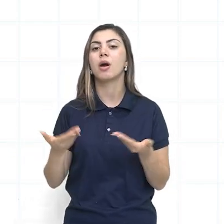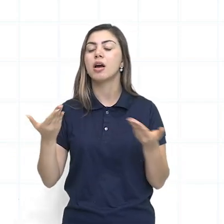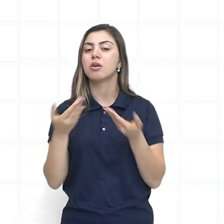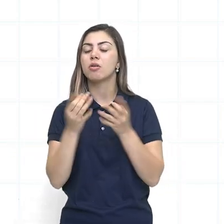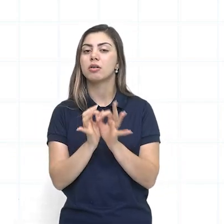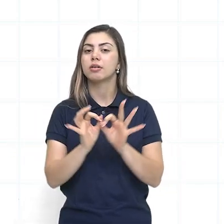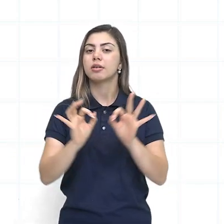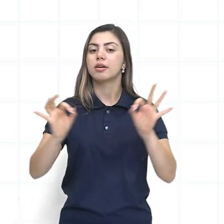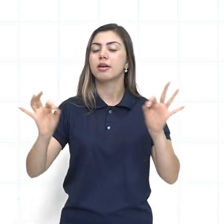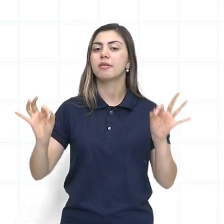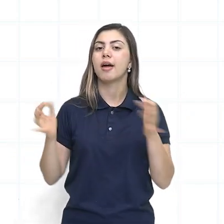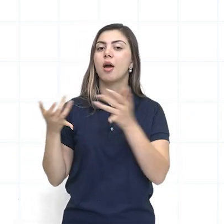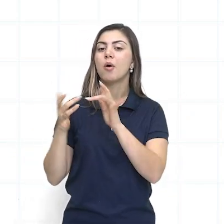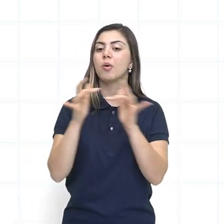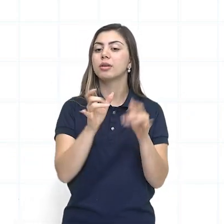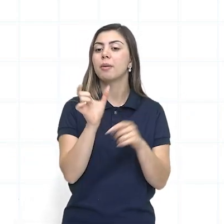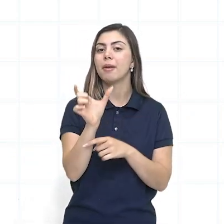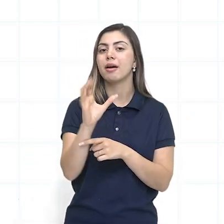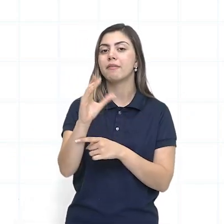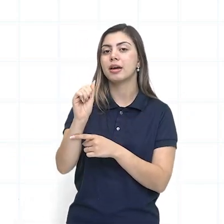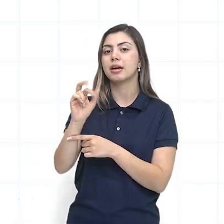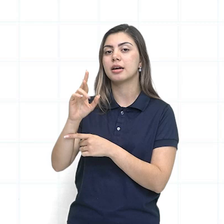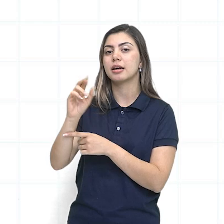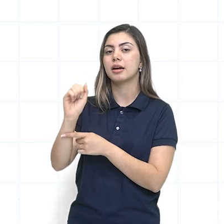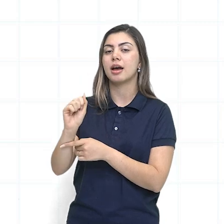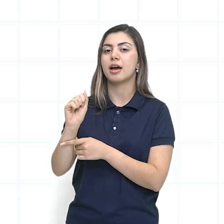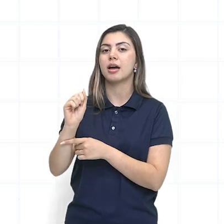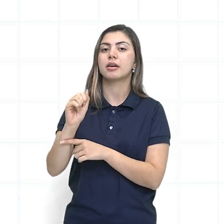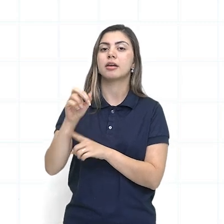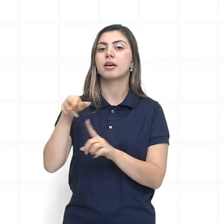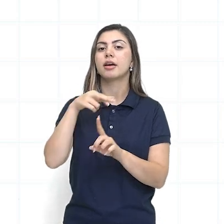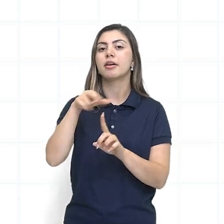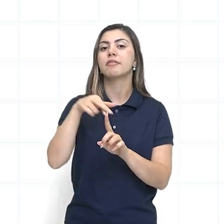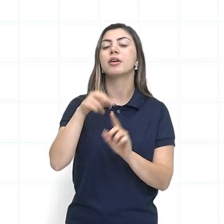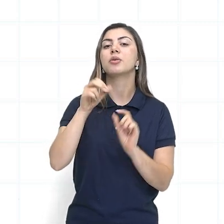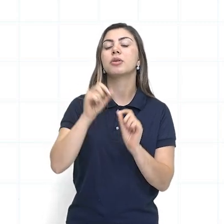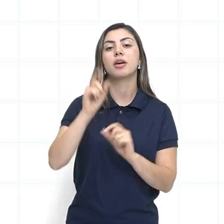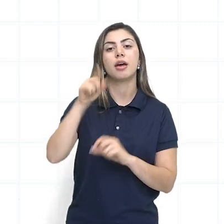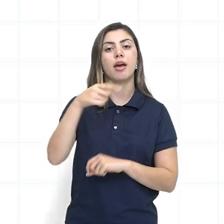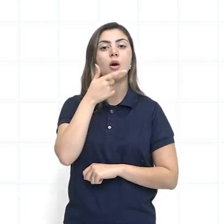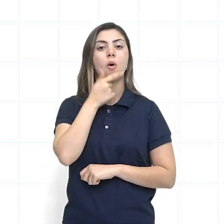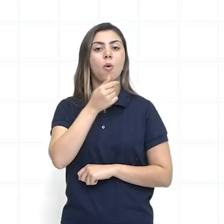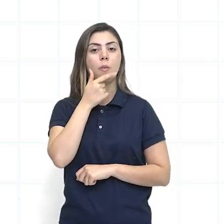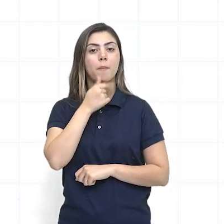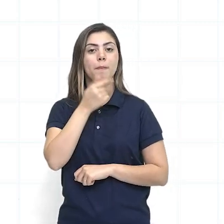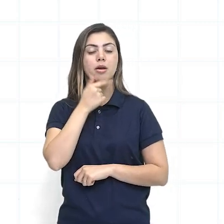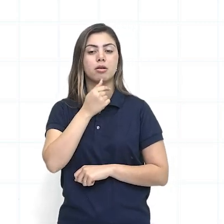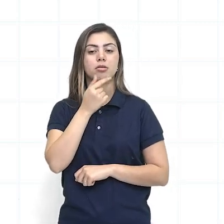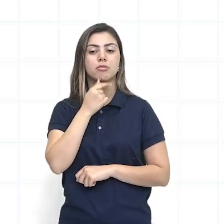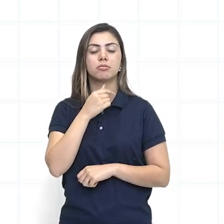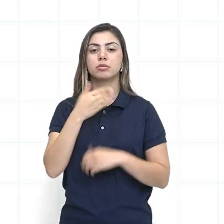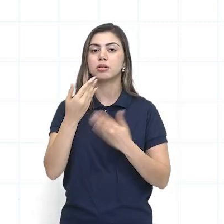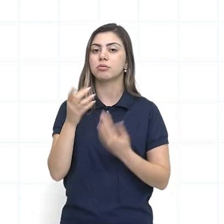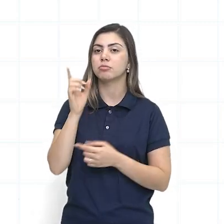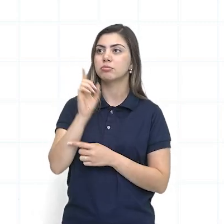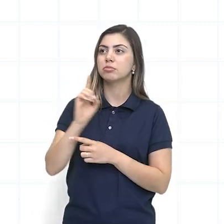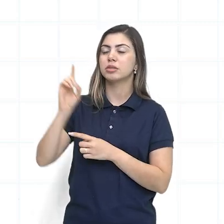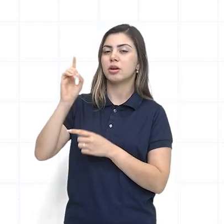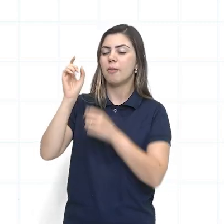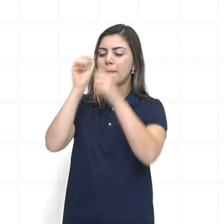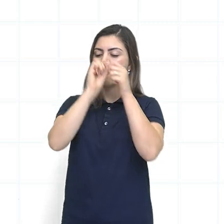contexto, desta situação, se refere a um homem. Deus me fez um